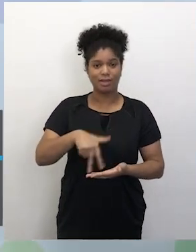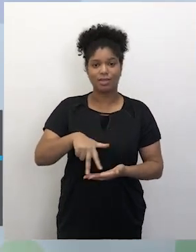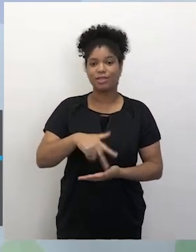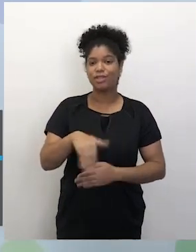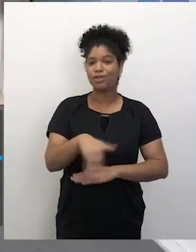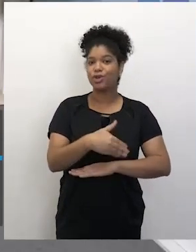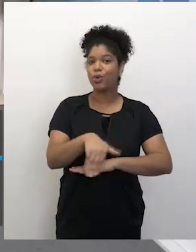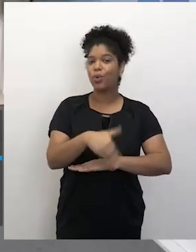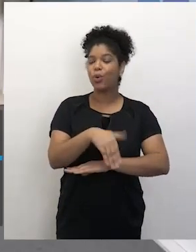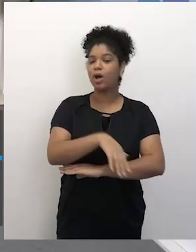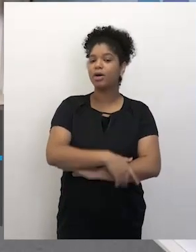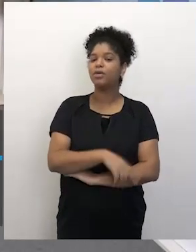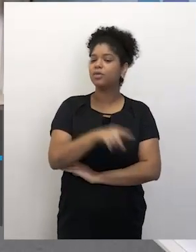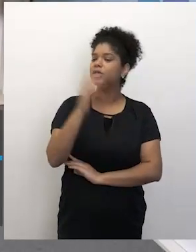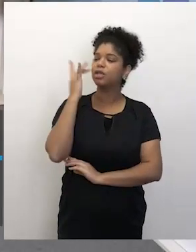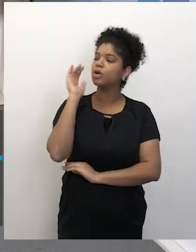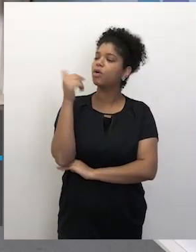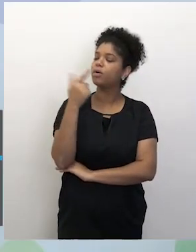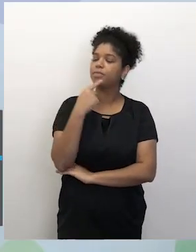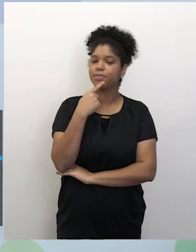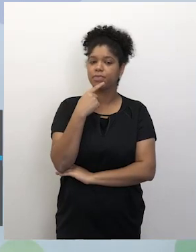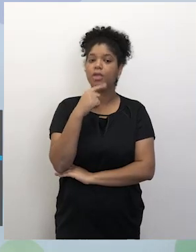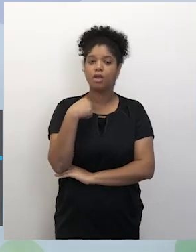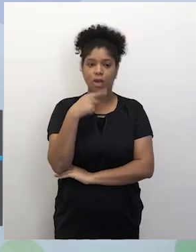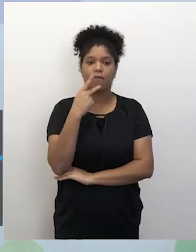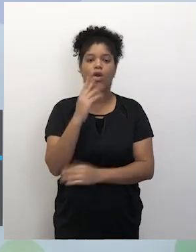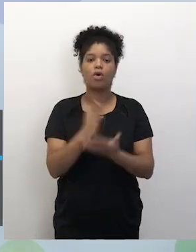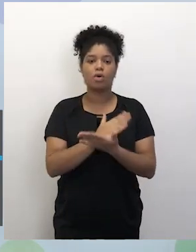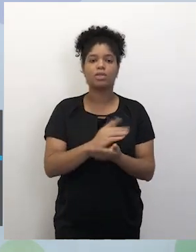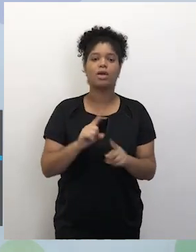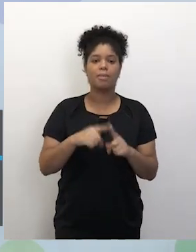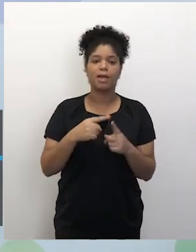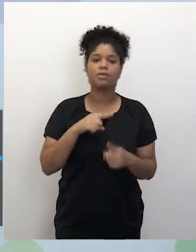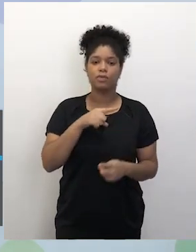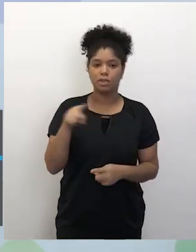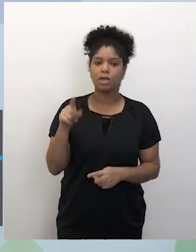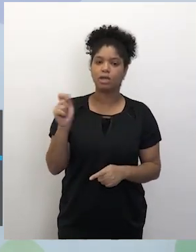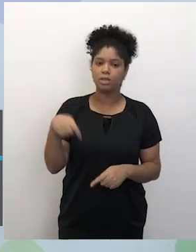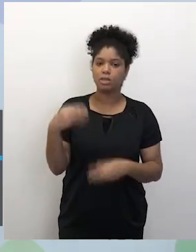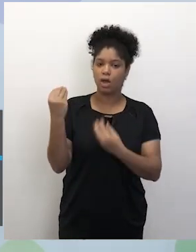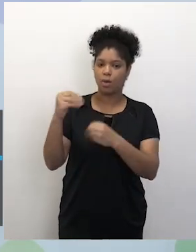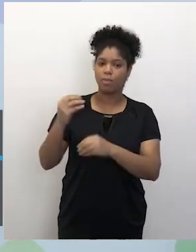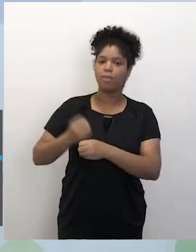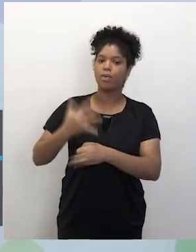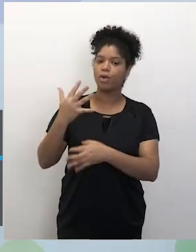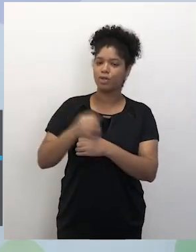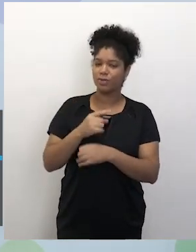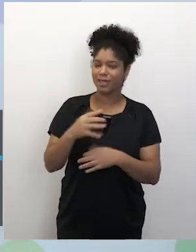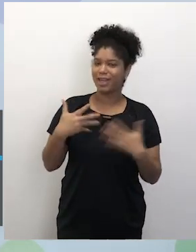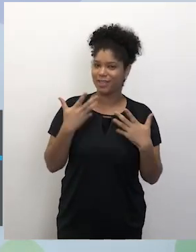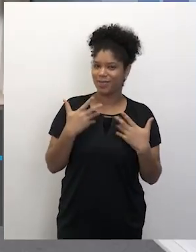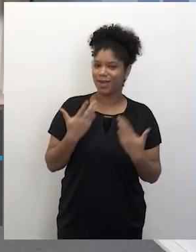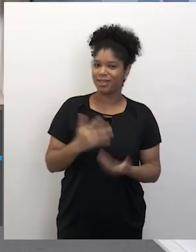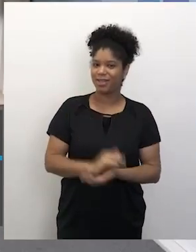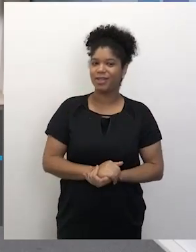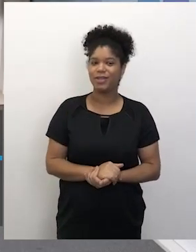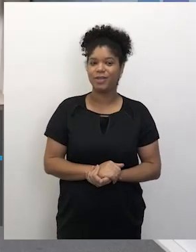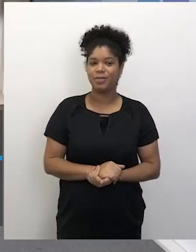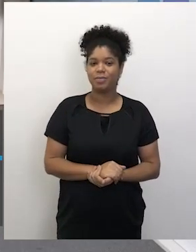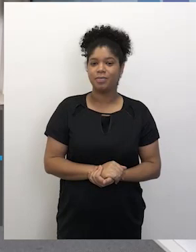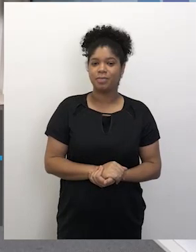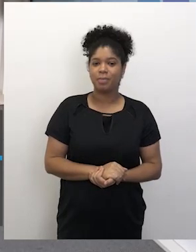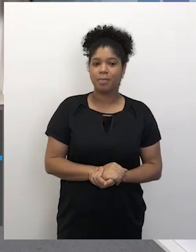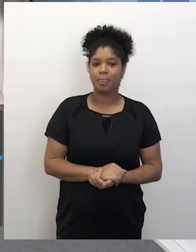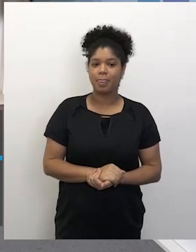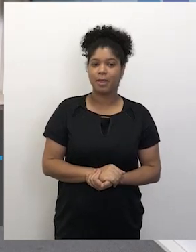Juliana? Quais são? Na verdade, a gente até já falou aqui, mas eu quero ouvir de você, estudante que está aí ligadinho na gente. Vamos lá. Já